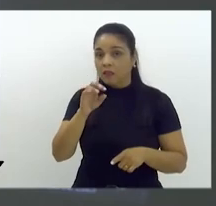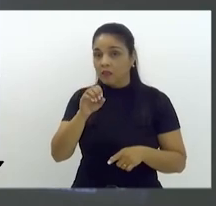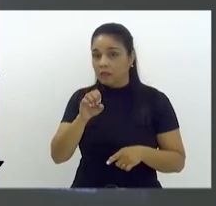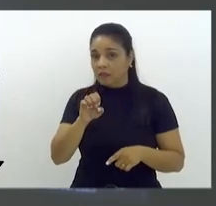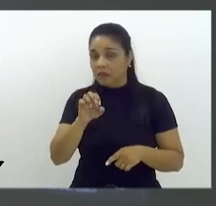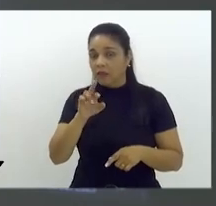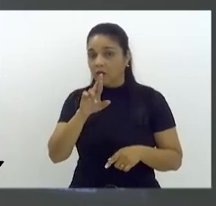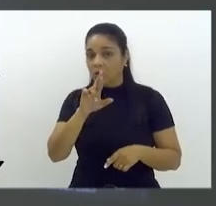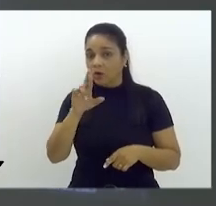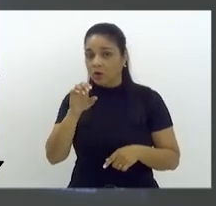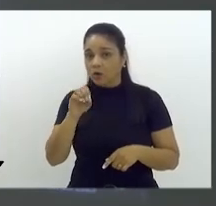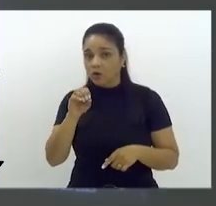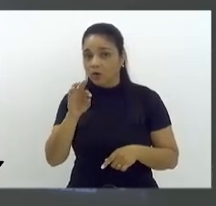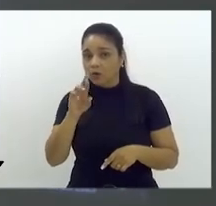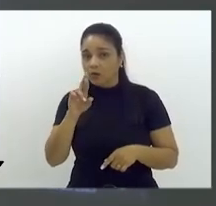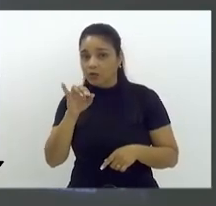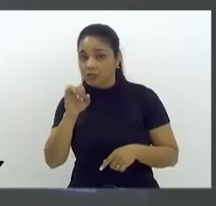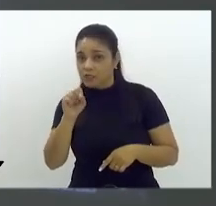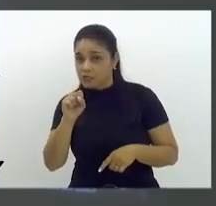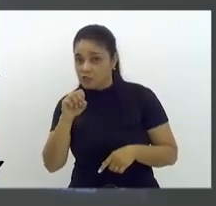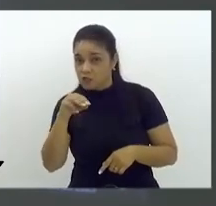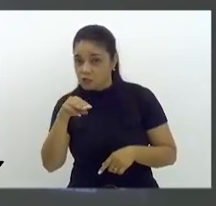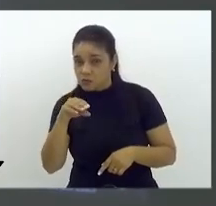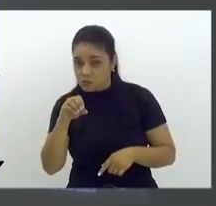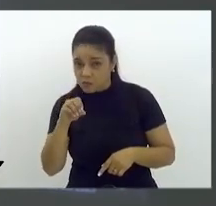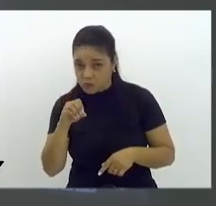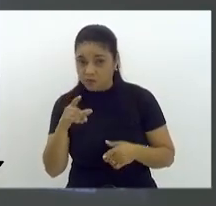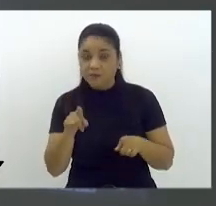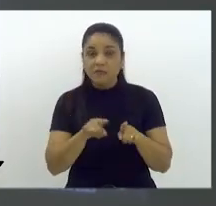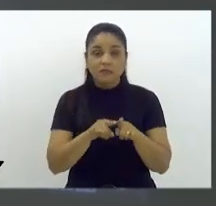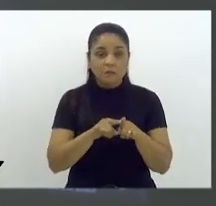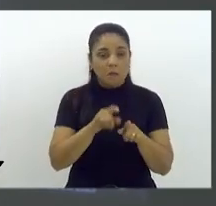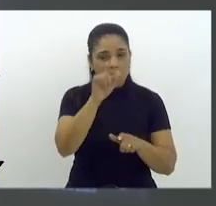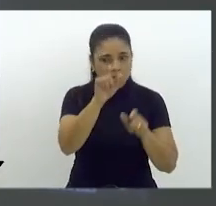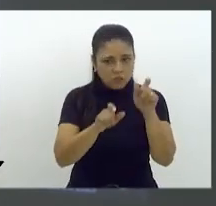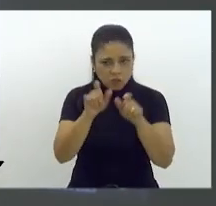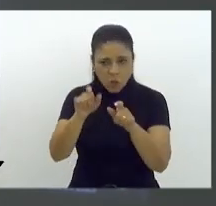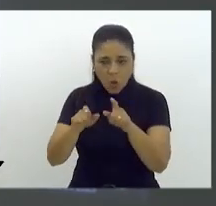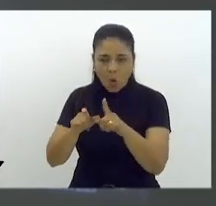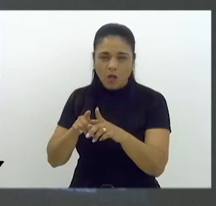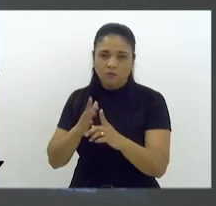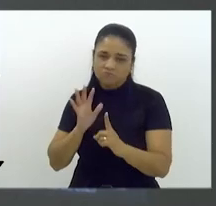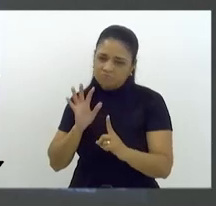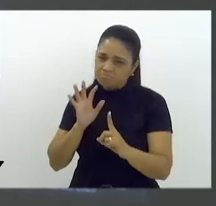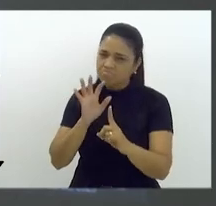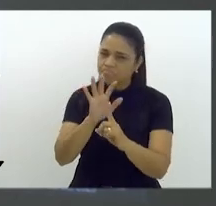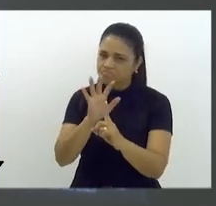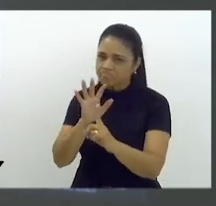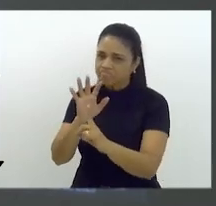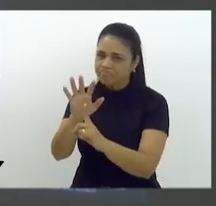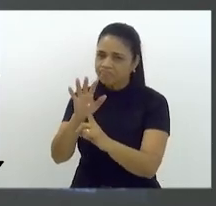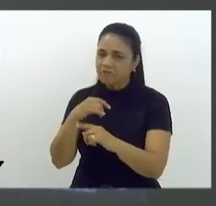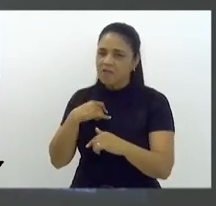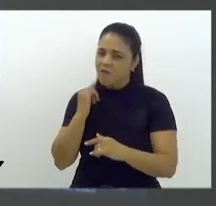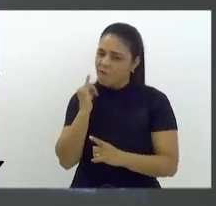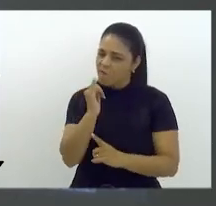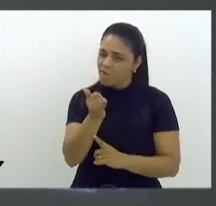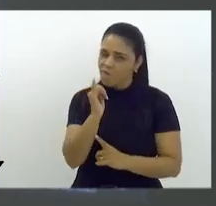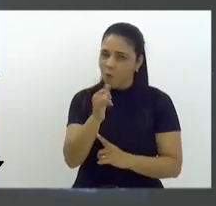cibernéticos dentro do contexto de terrorismo né ou atingir pessoas né ou outras de pessoas por meio de recursos informáticos